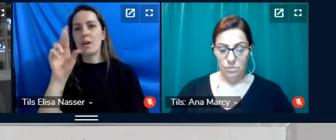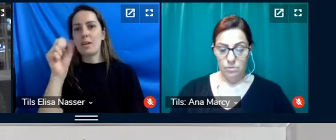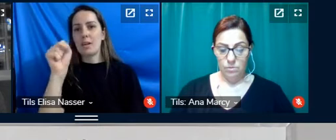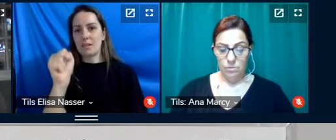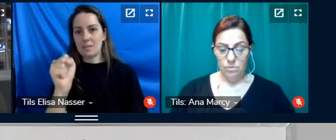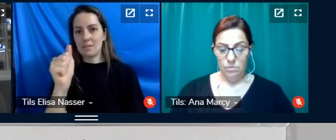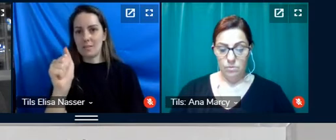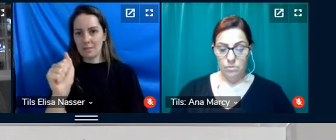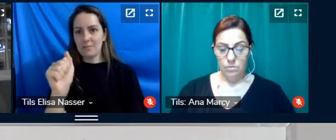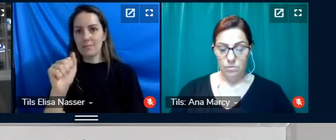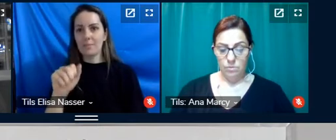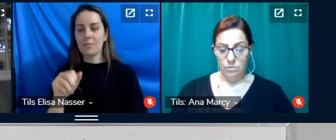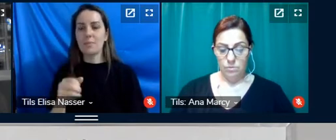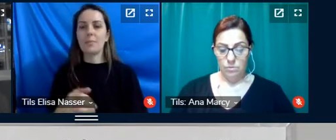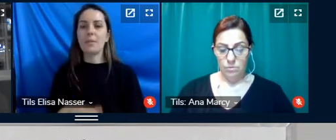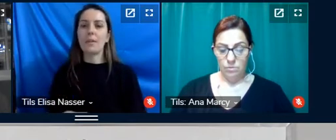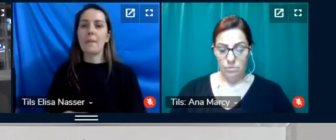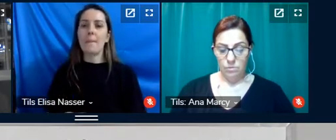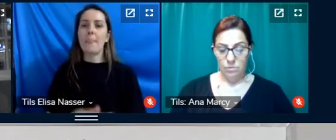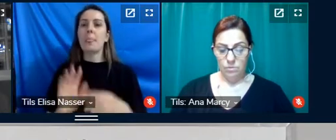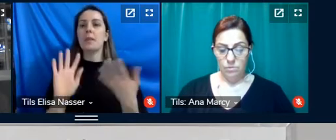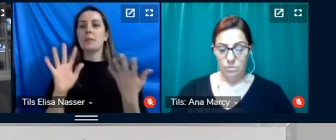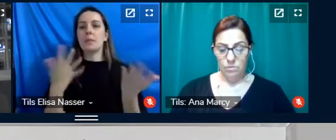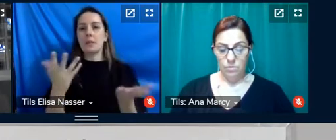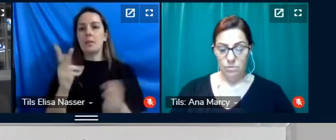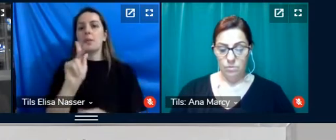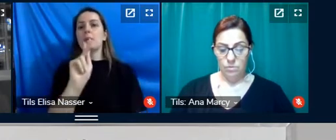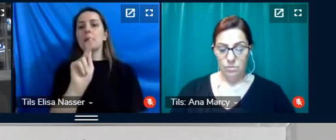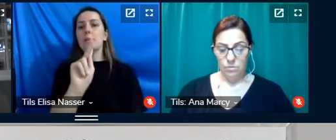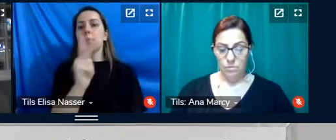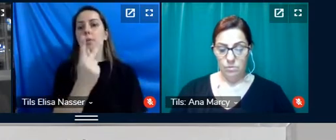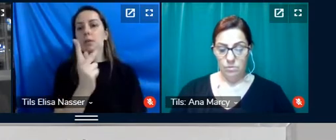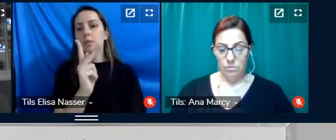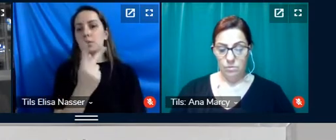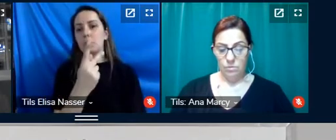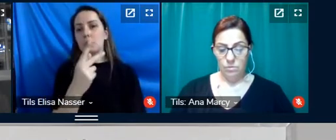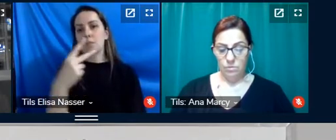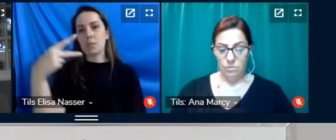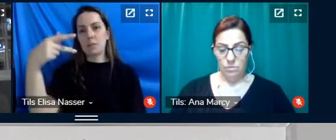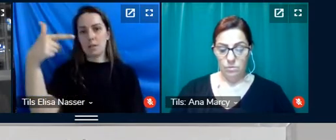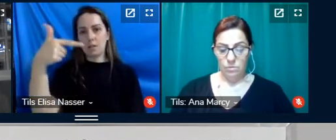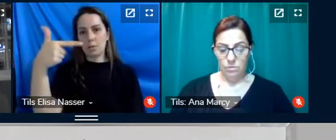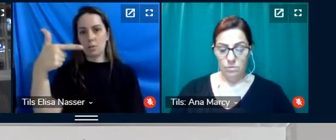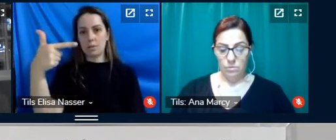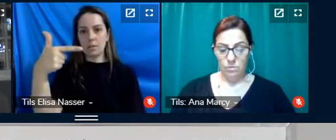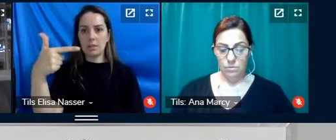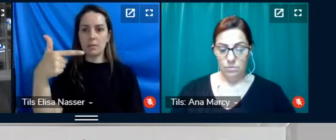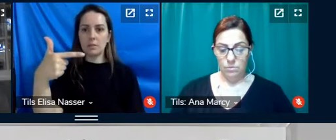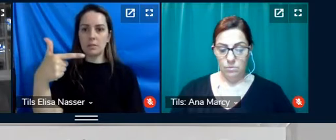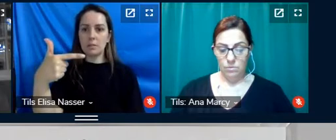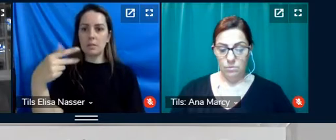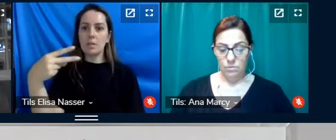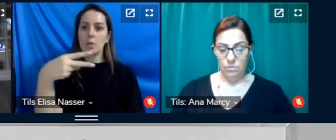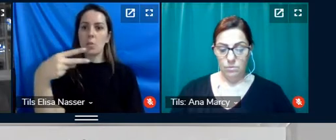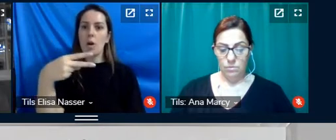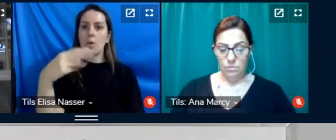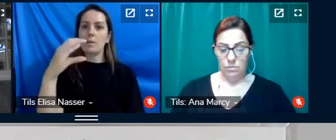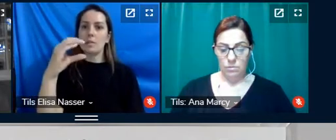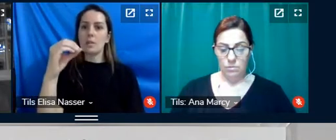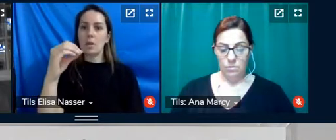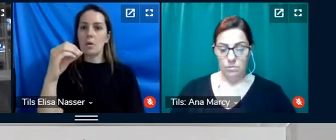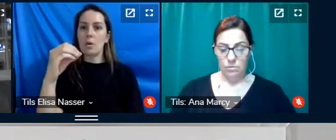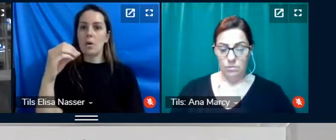Nesse caso aqui, hipotenusa ao quadrado, o cateto oposto ao quadrado, mais cateto adjacente ao quadrado.